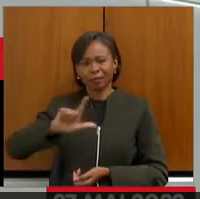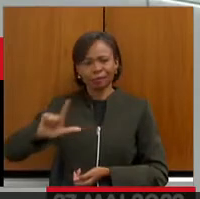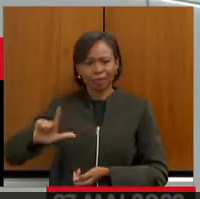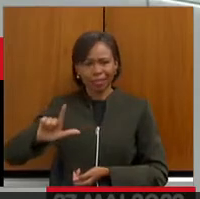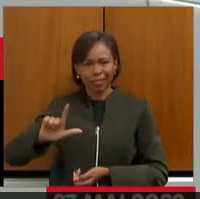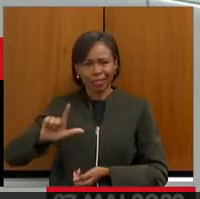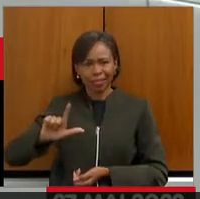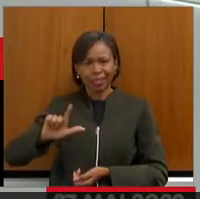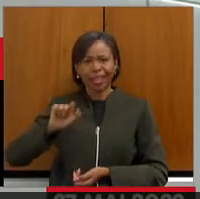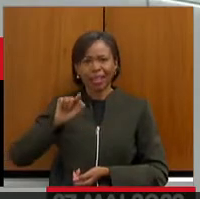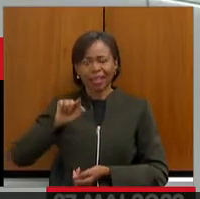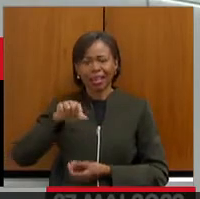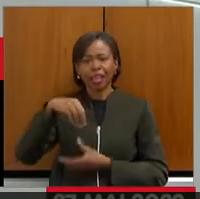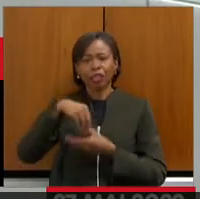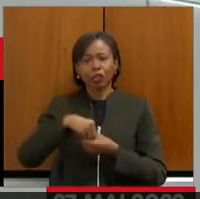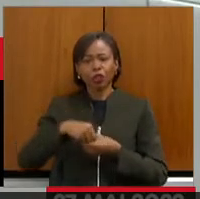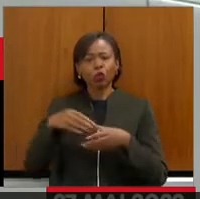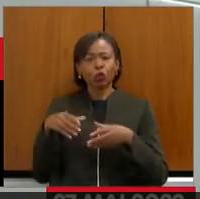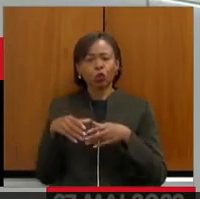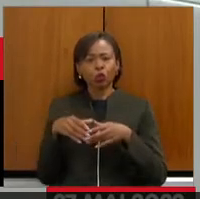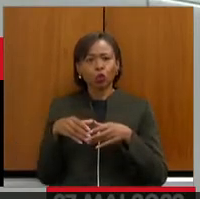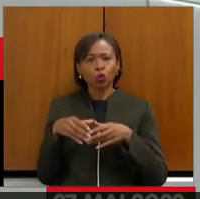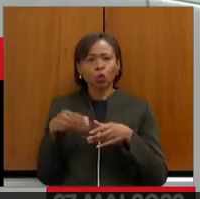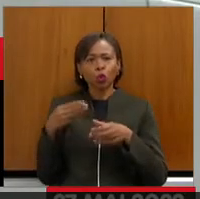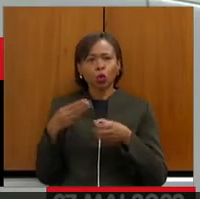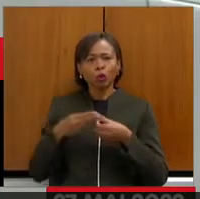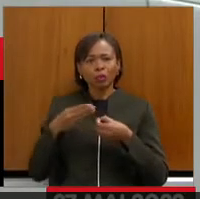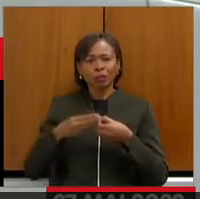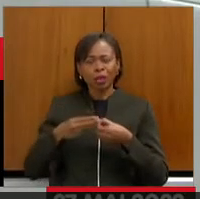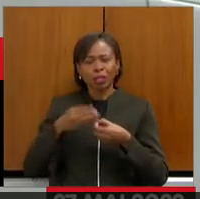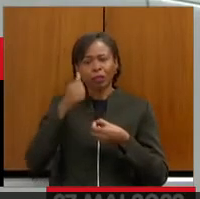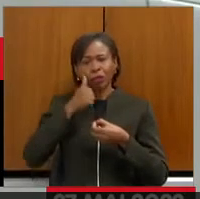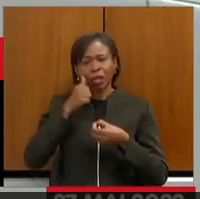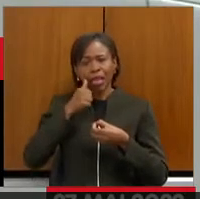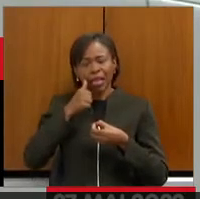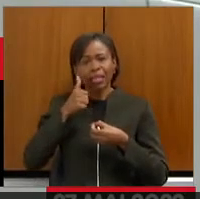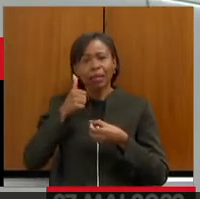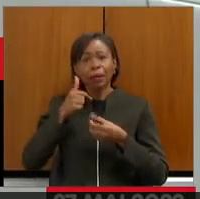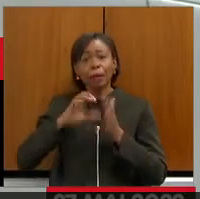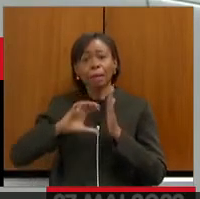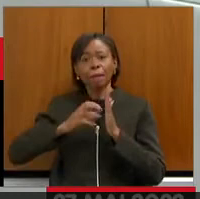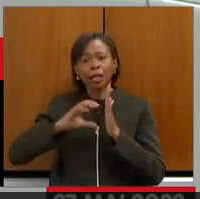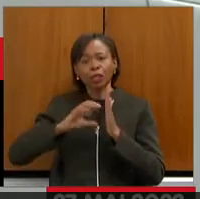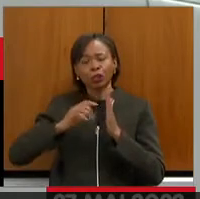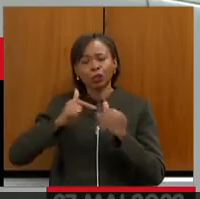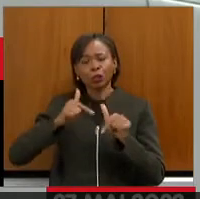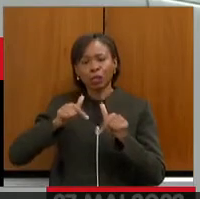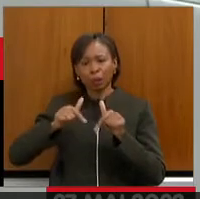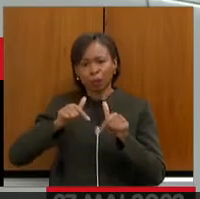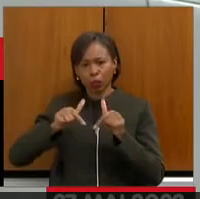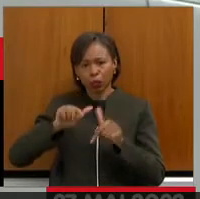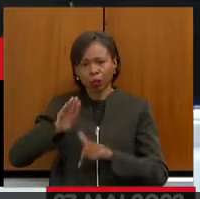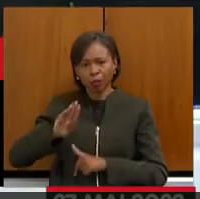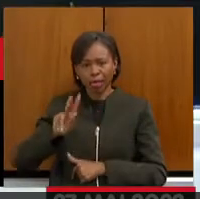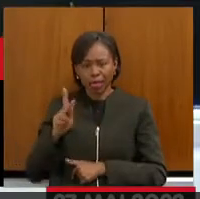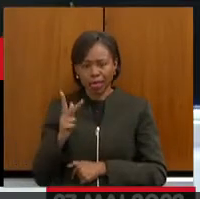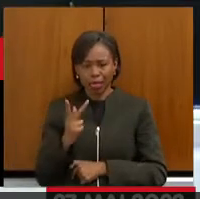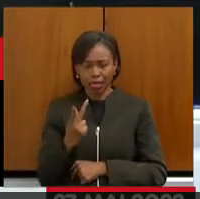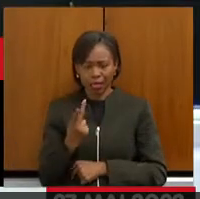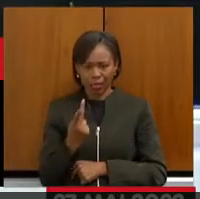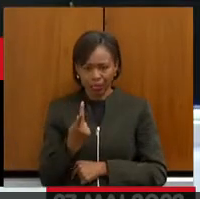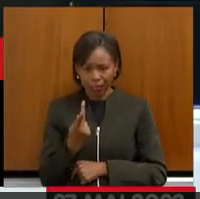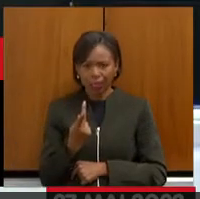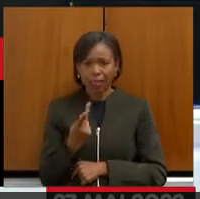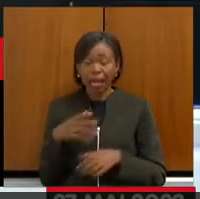Lisboa integrantes do coletivo Municipal de mulheres do Partido dos Trabalhadores de Belo Horizonte e da rede de enfrentamento à